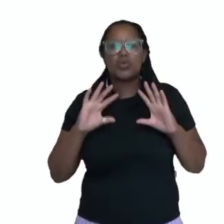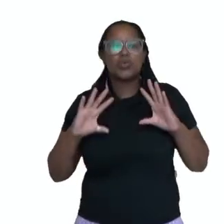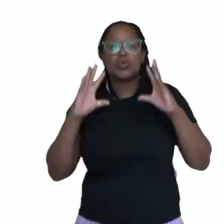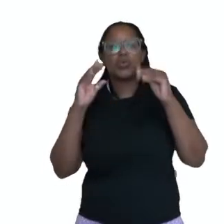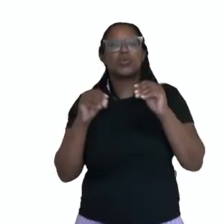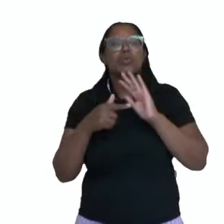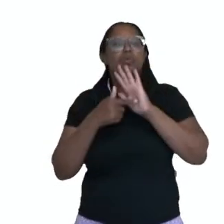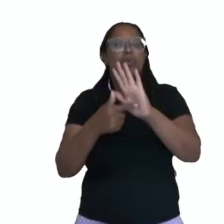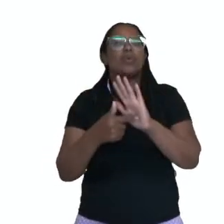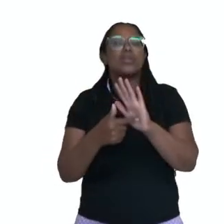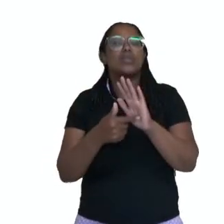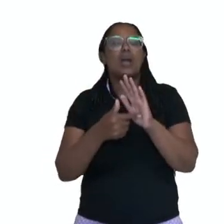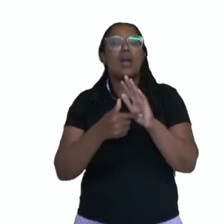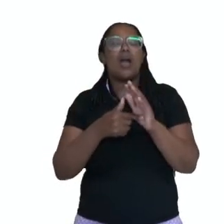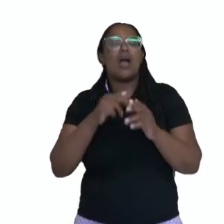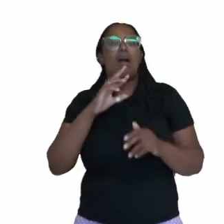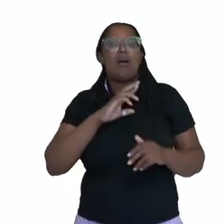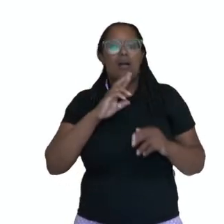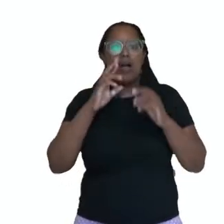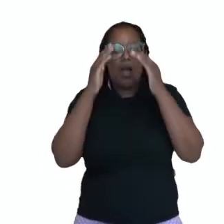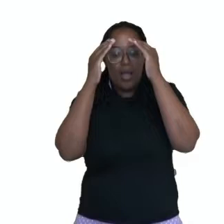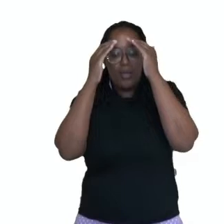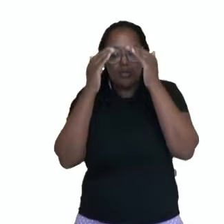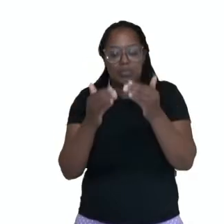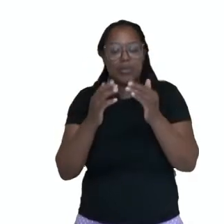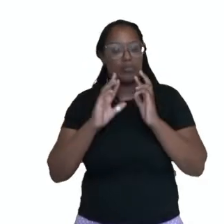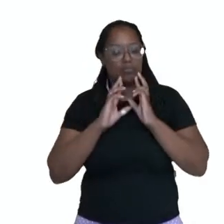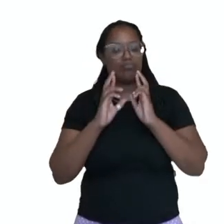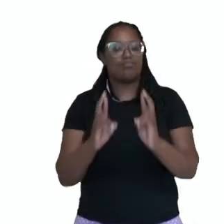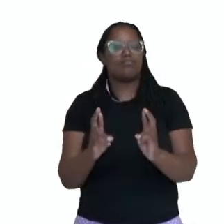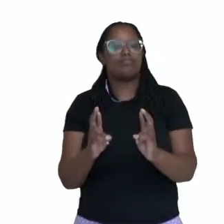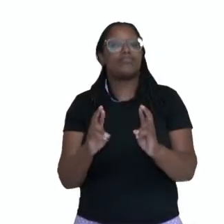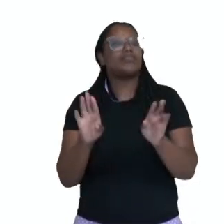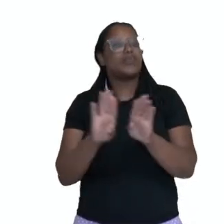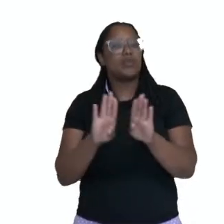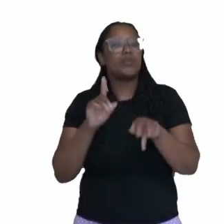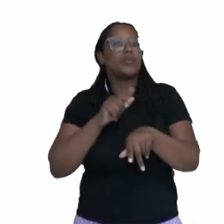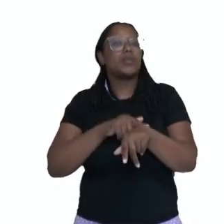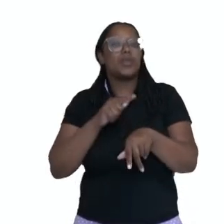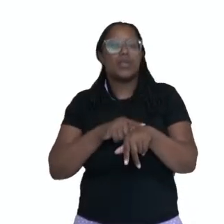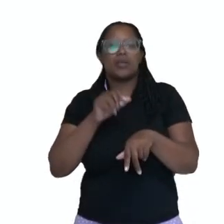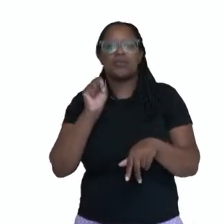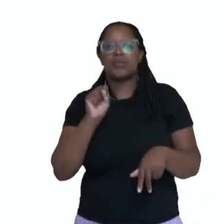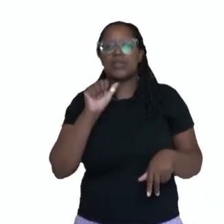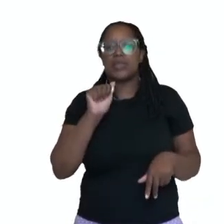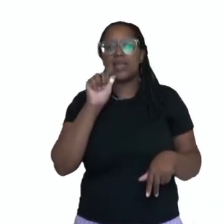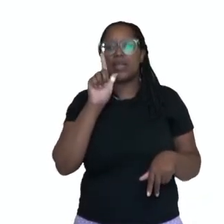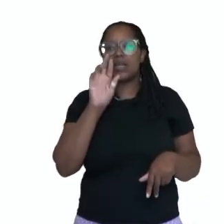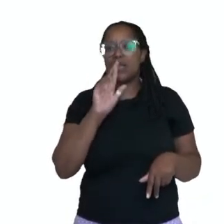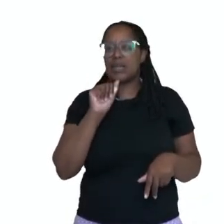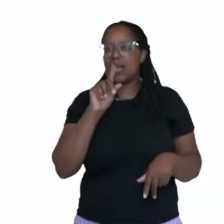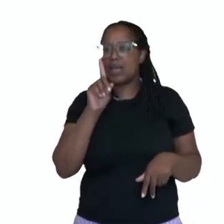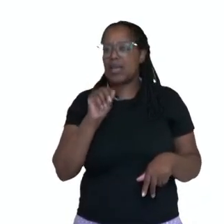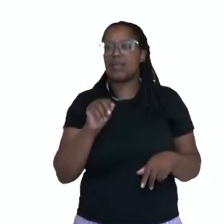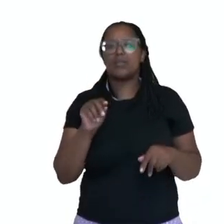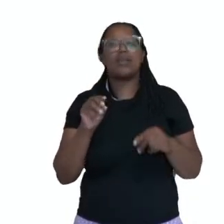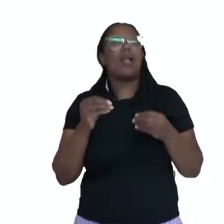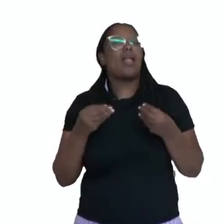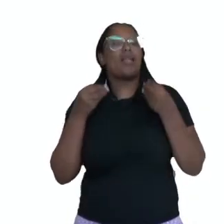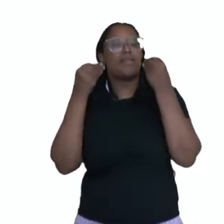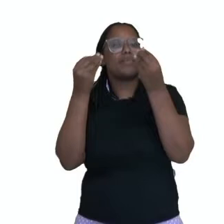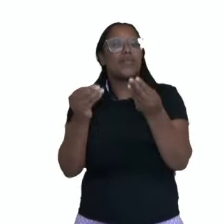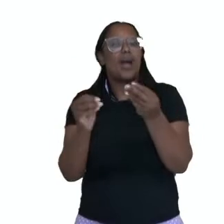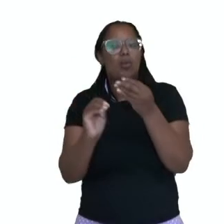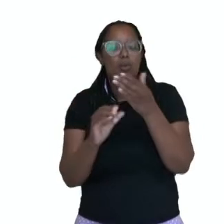e respeito, relativo ao divino e ao transcendente. O tempo sagrado é o tempo mítico, ou seja, da origem